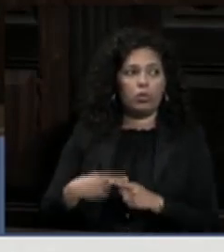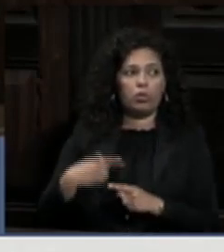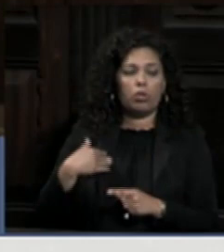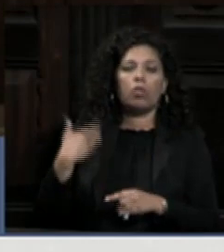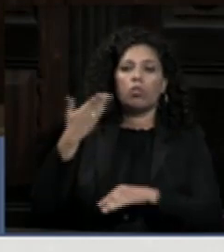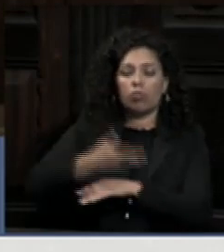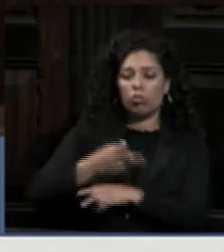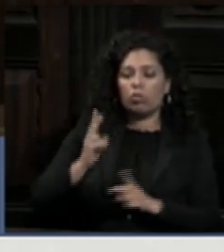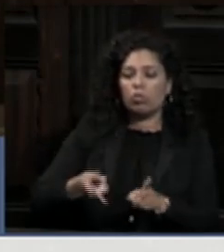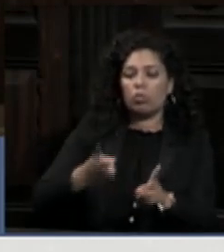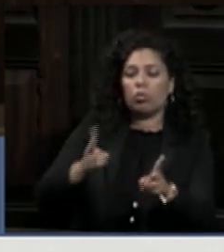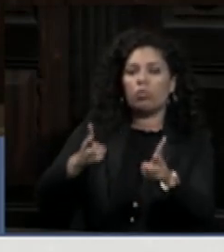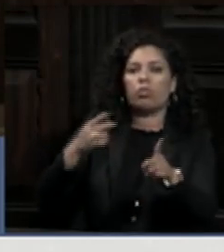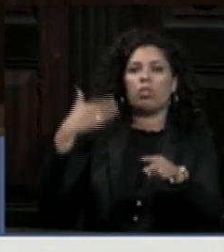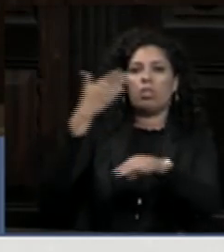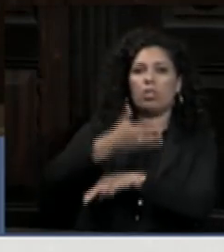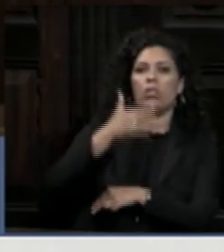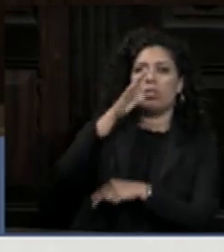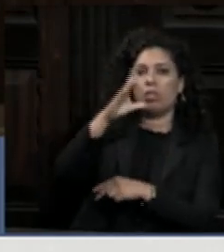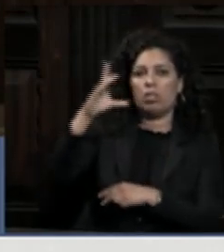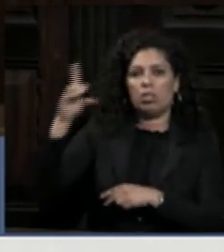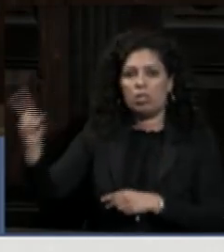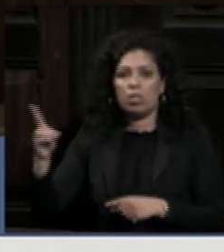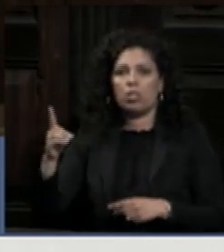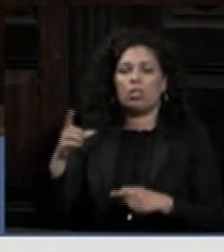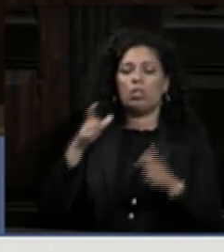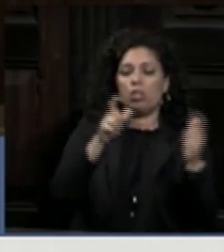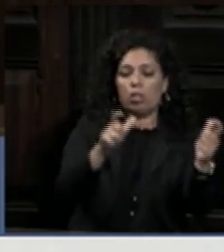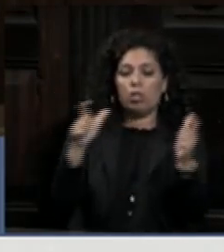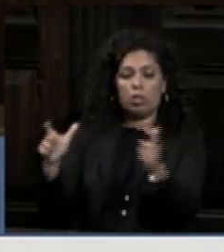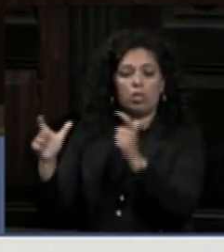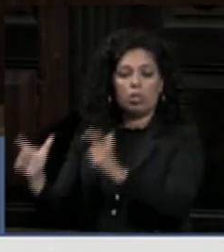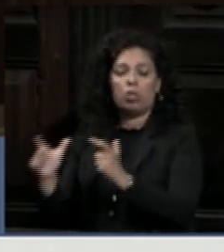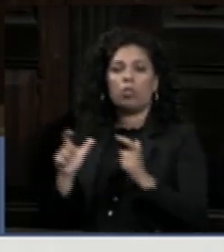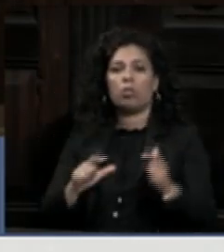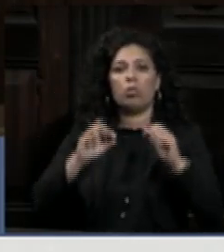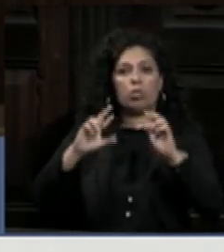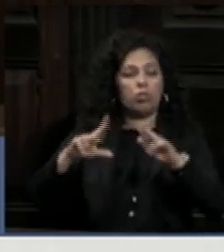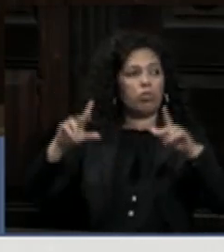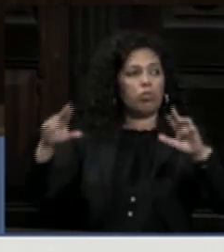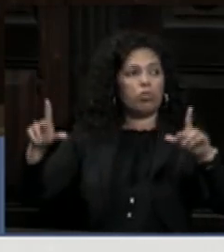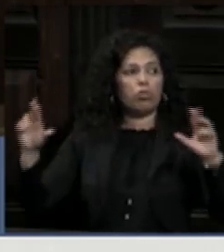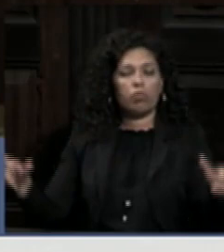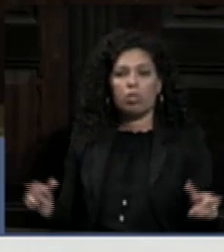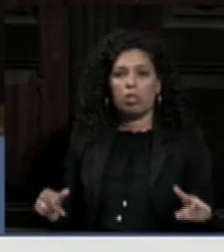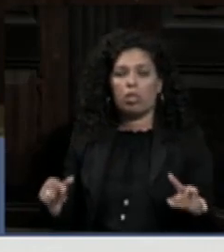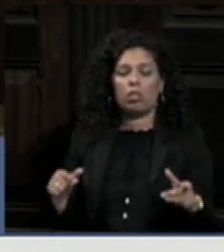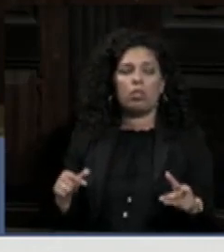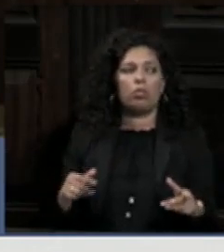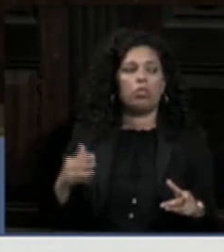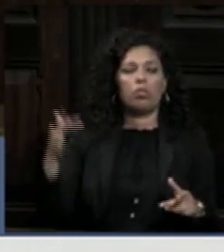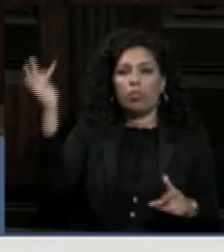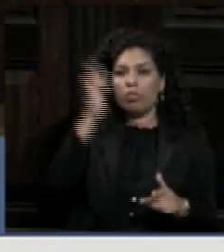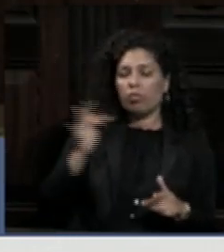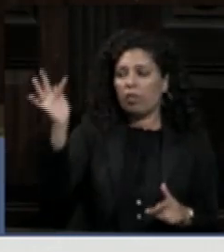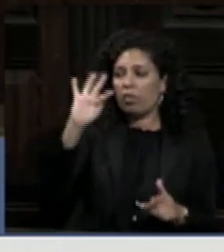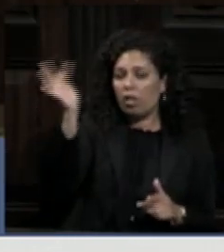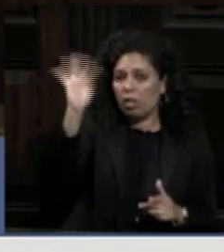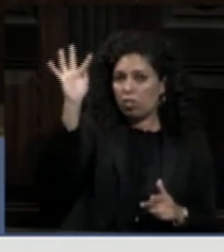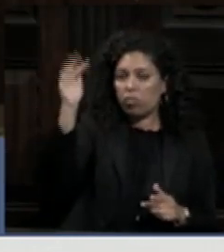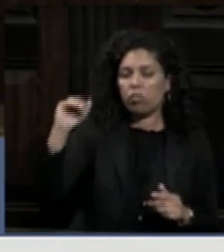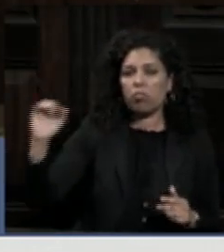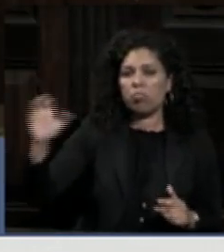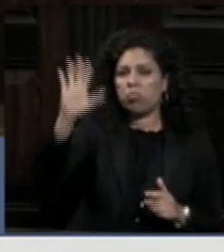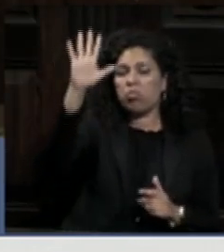na cidade de deus no vidigal nas comunidades muitas eles como era o complexo do alemão comunidade sentenças